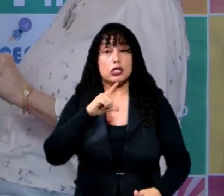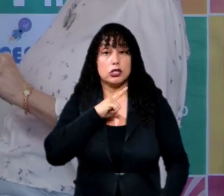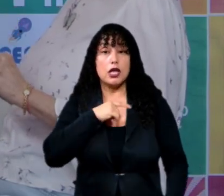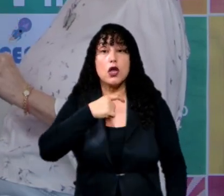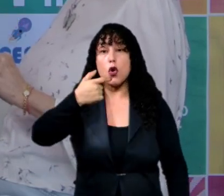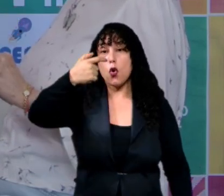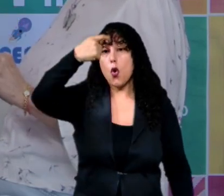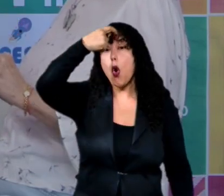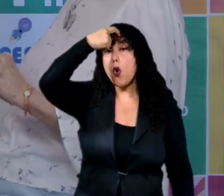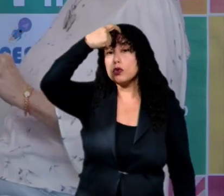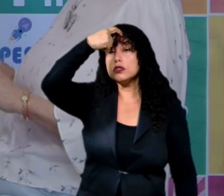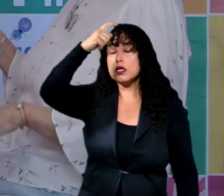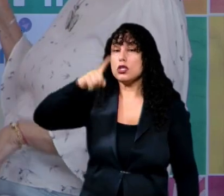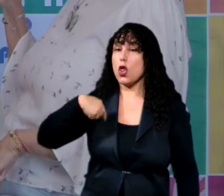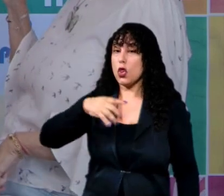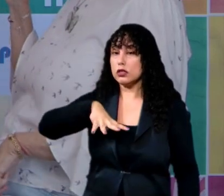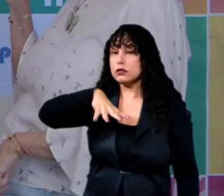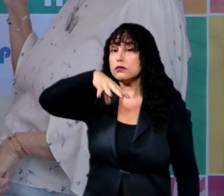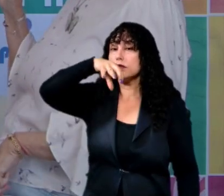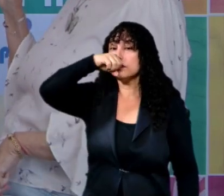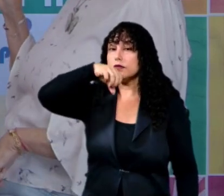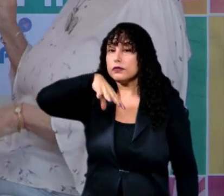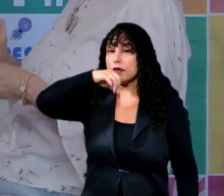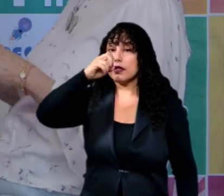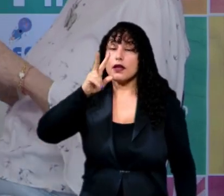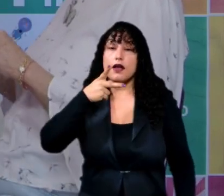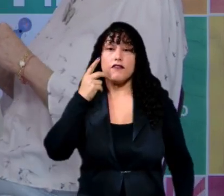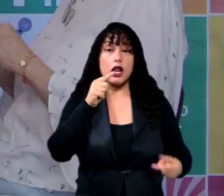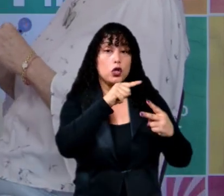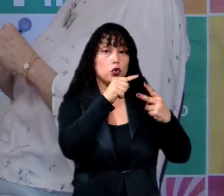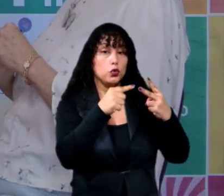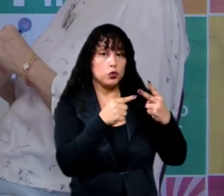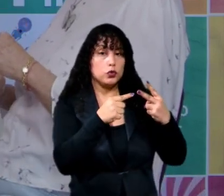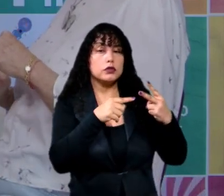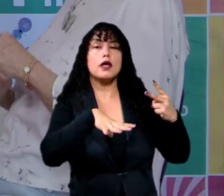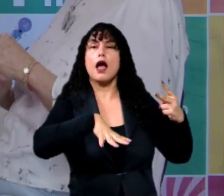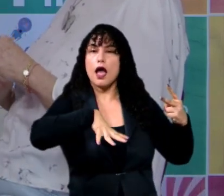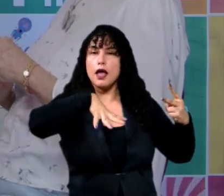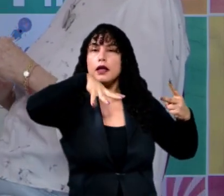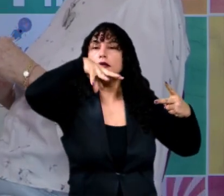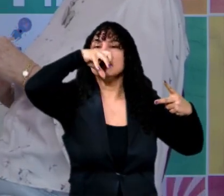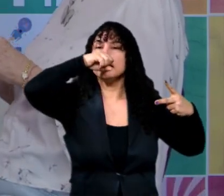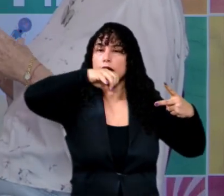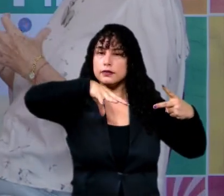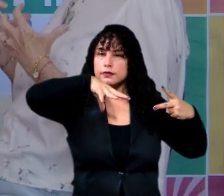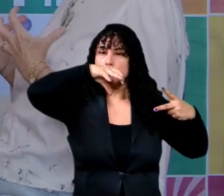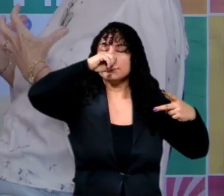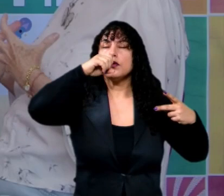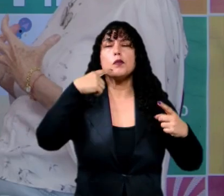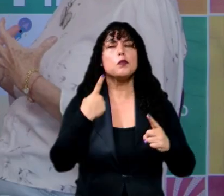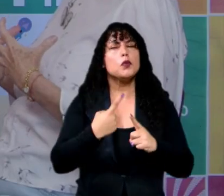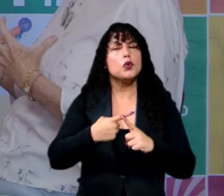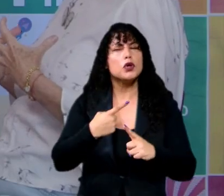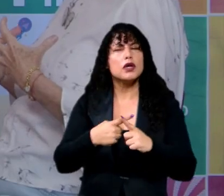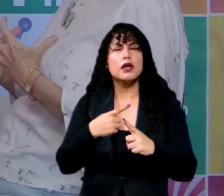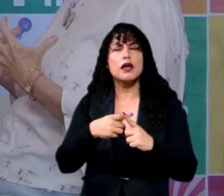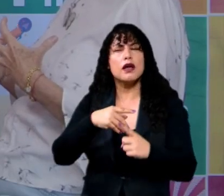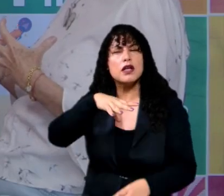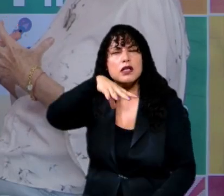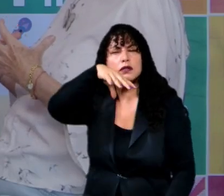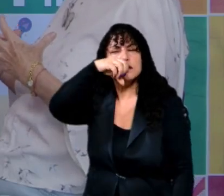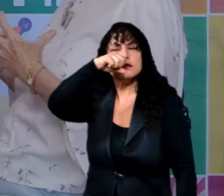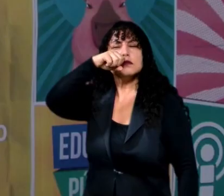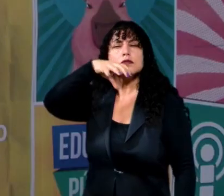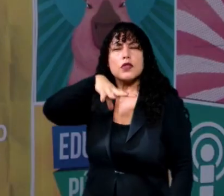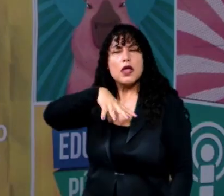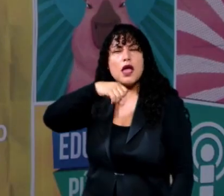consciência da respiração. E aí eu quero falar duas coisas. A respiração, por que a respiração é tão